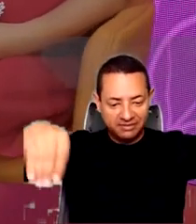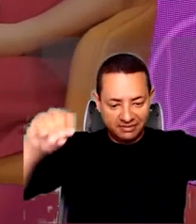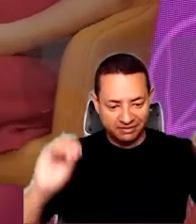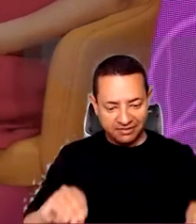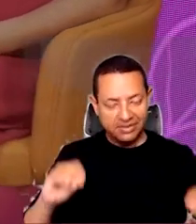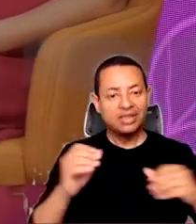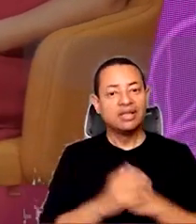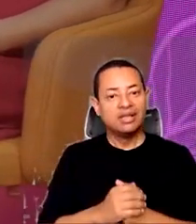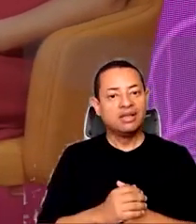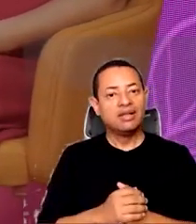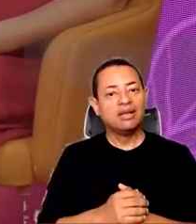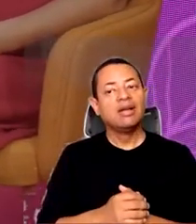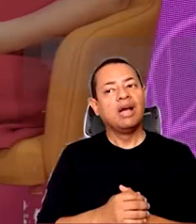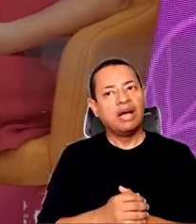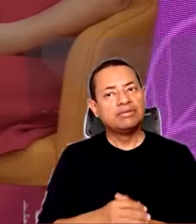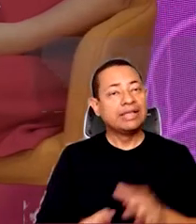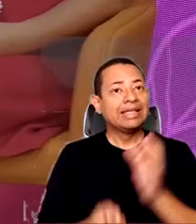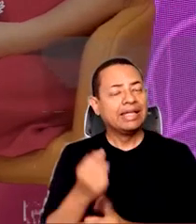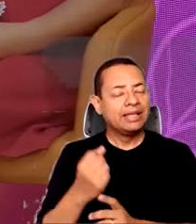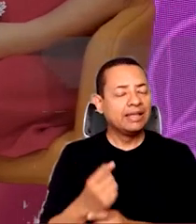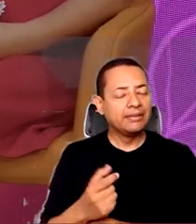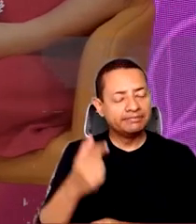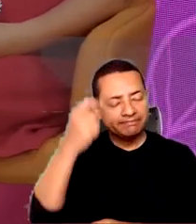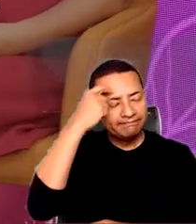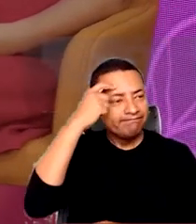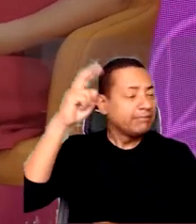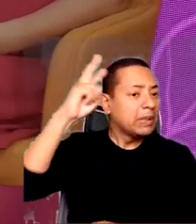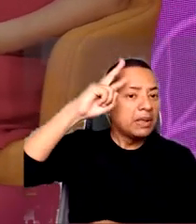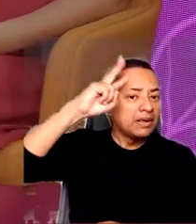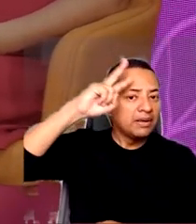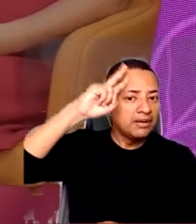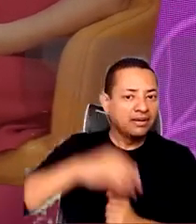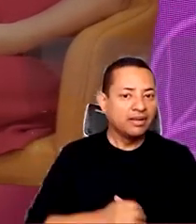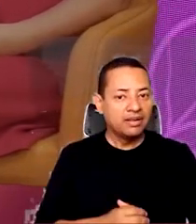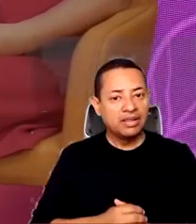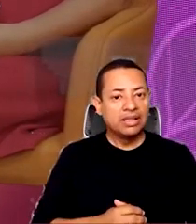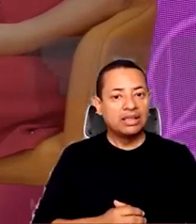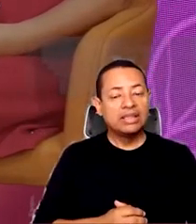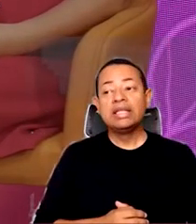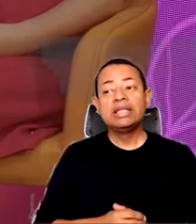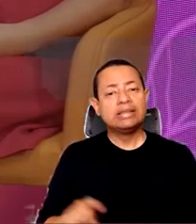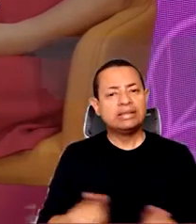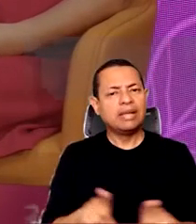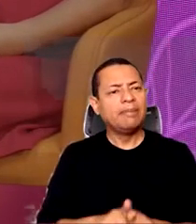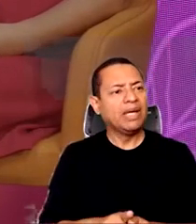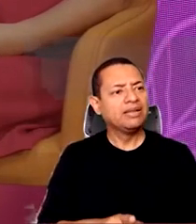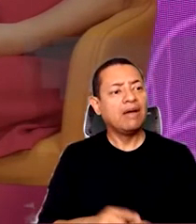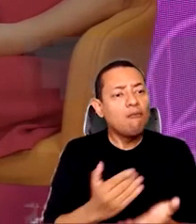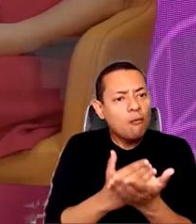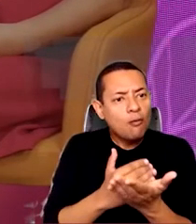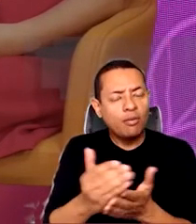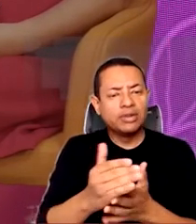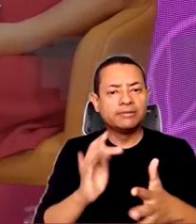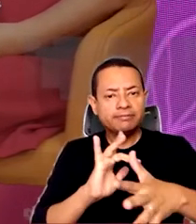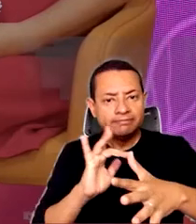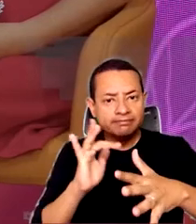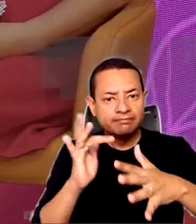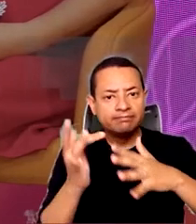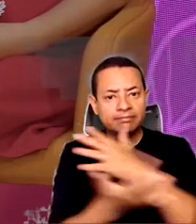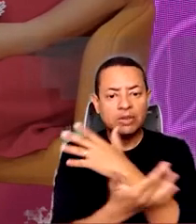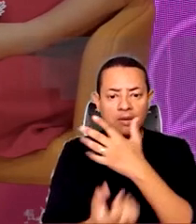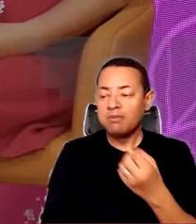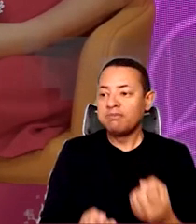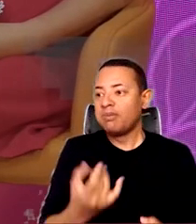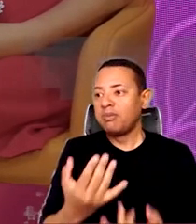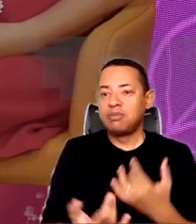compartilha momentos e você cria memórias então e tava muito também nessa ebulição das redes sociais do que você olhar